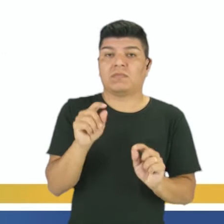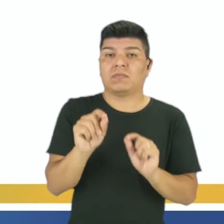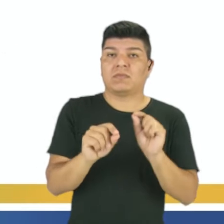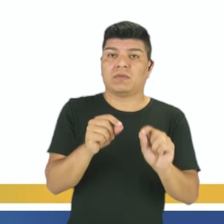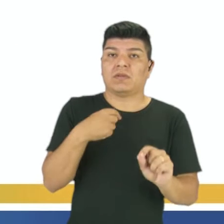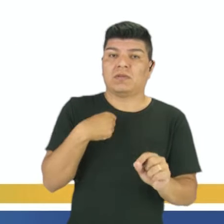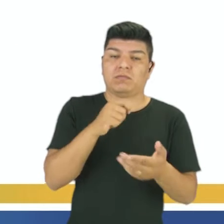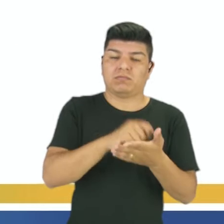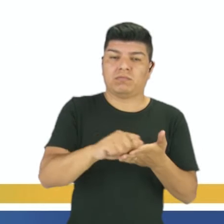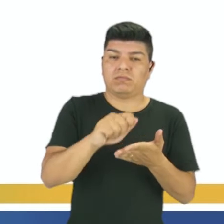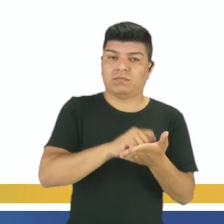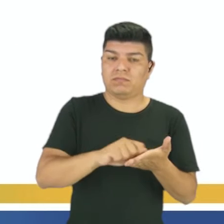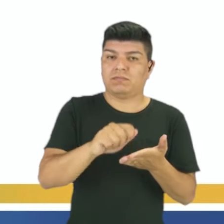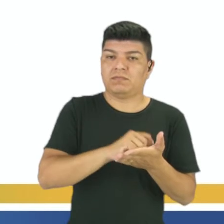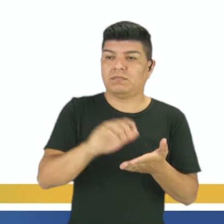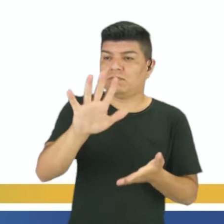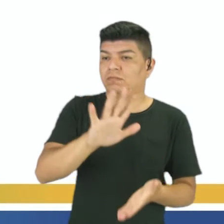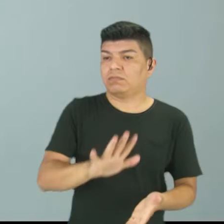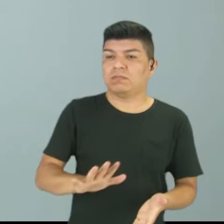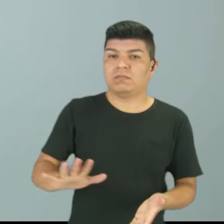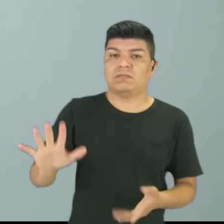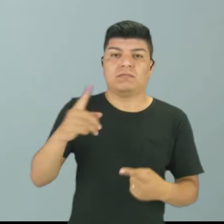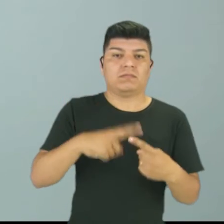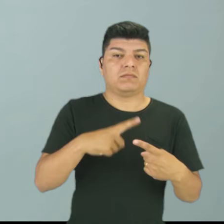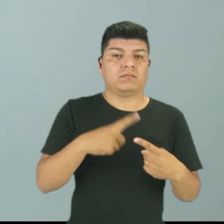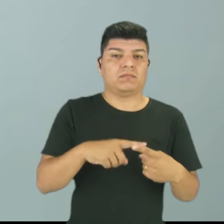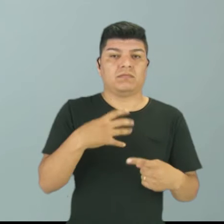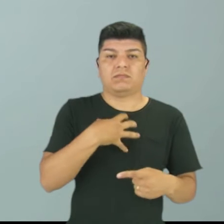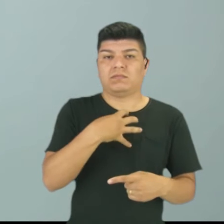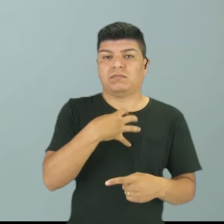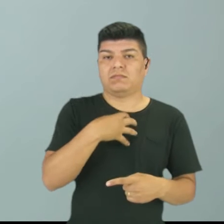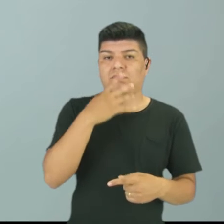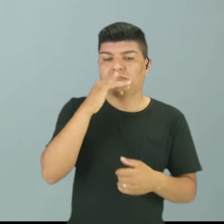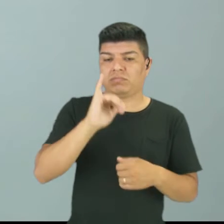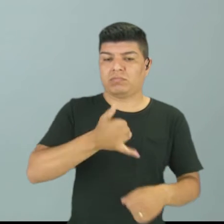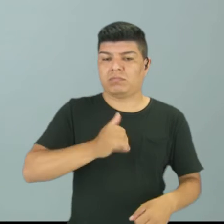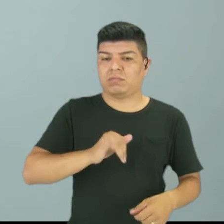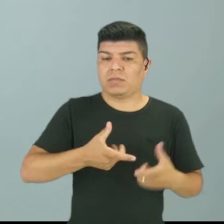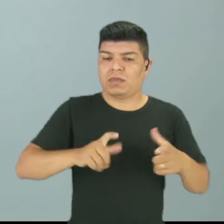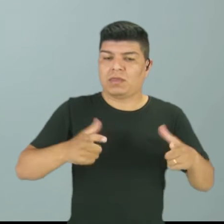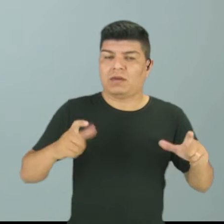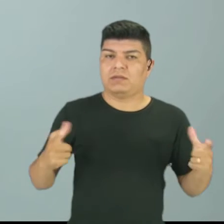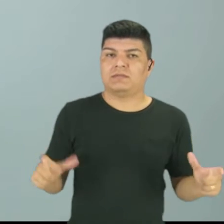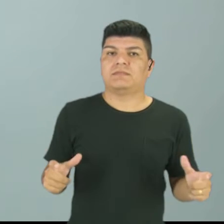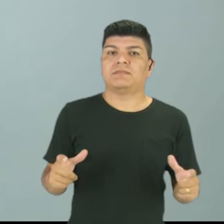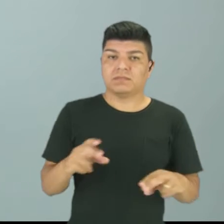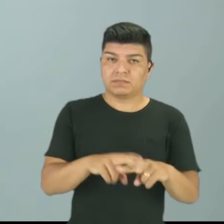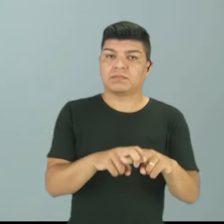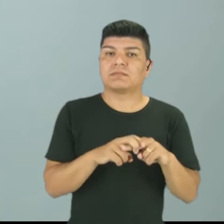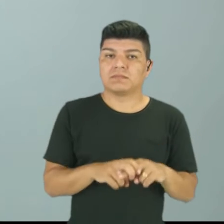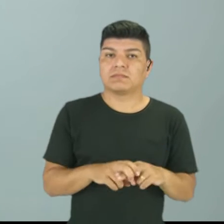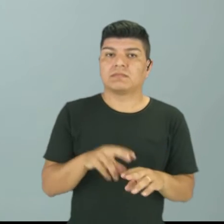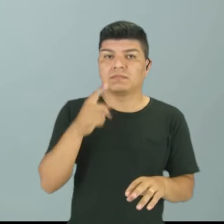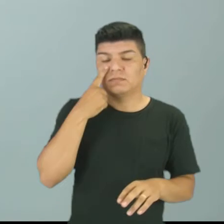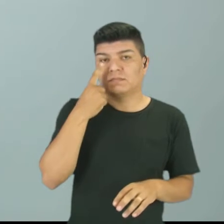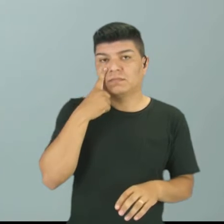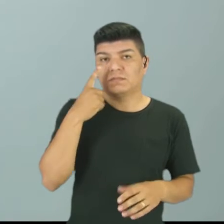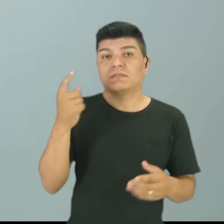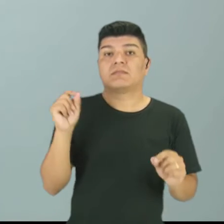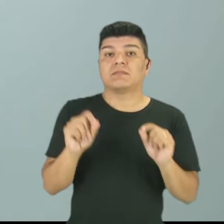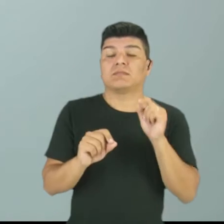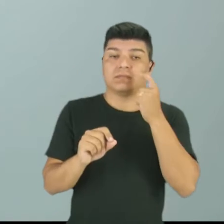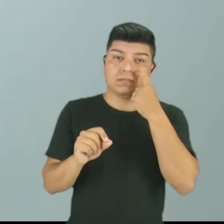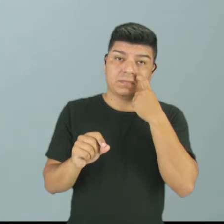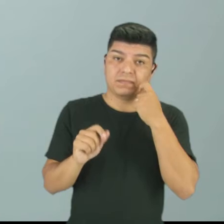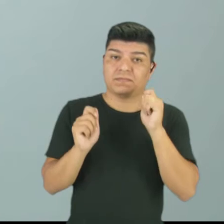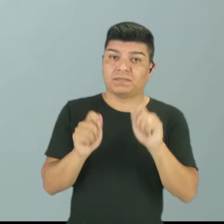muitas descrições sobre esse espaço, porque vai provocar uma narrativa mais longa. Então, havendo essa